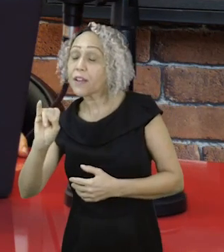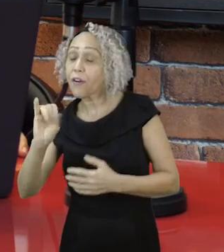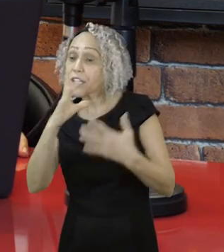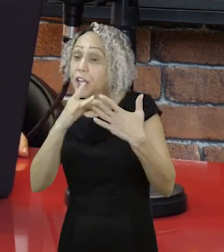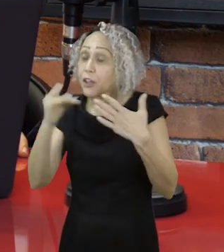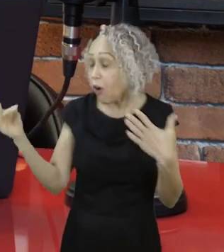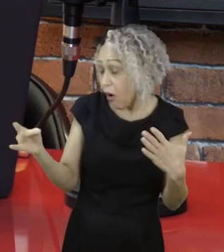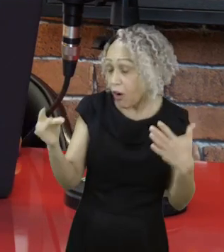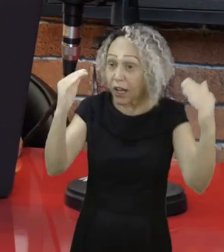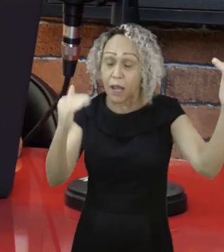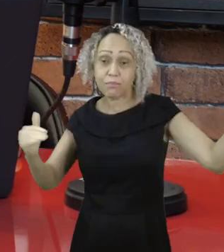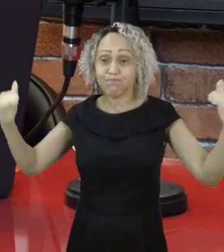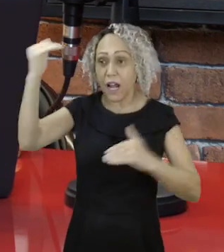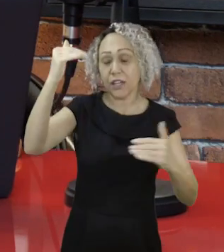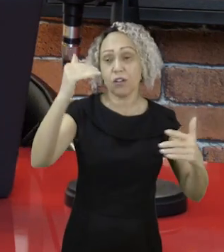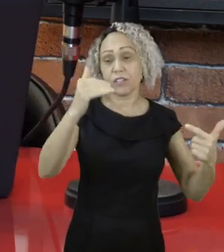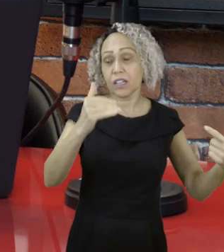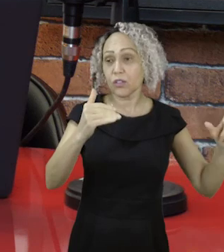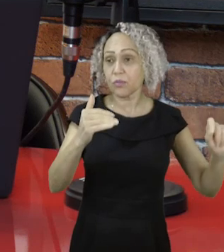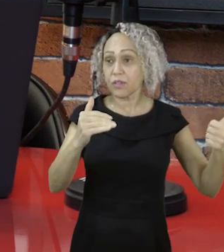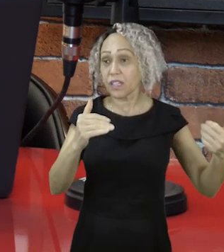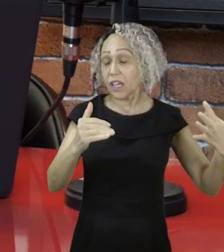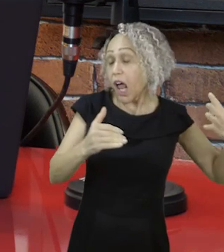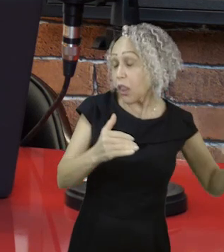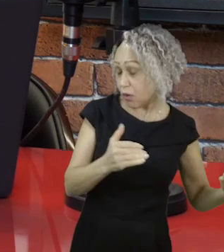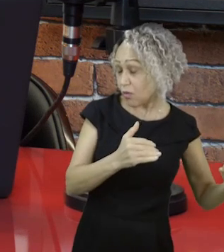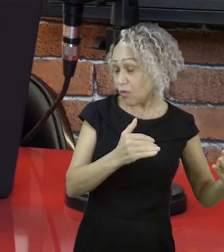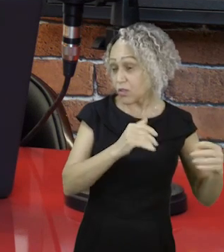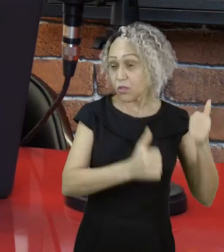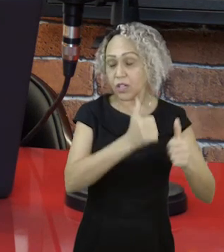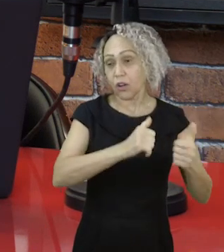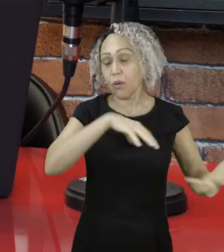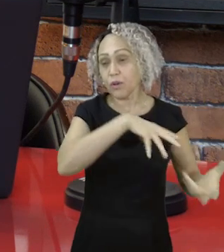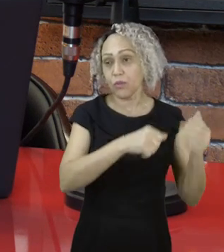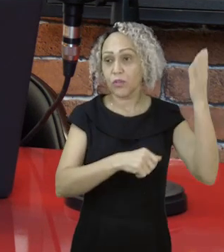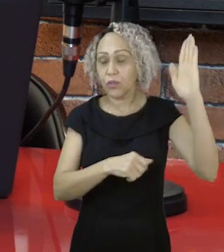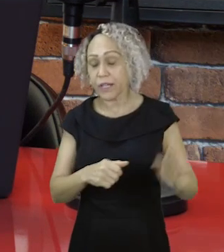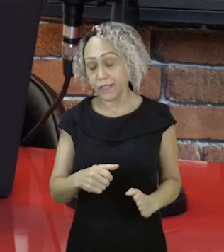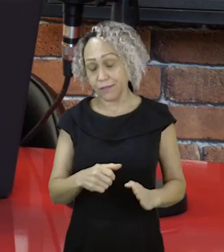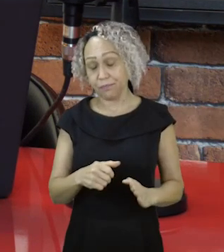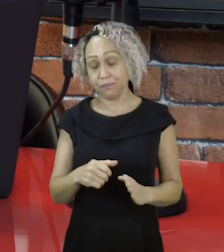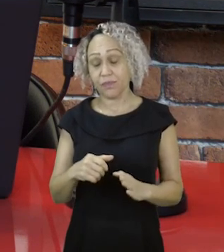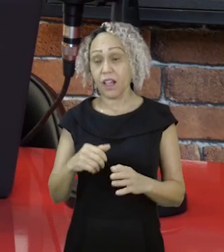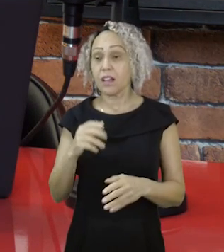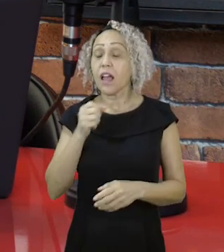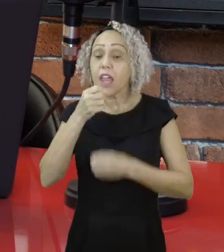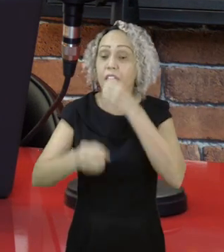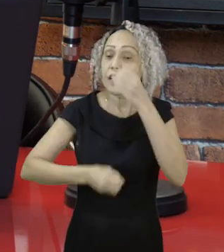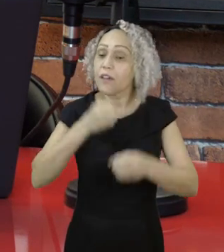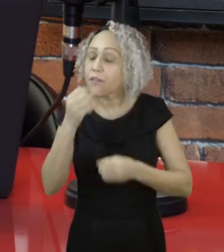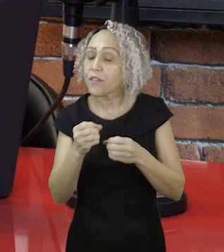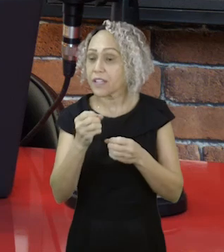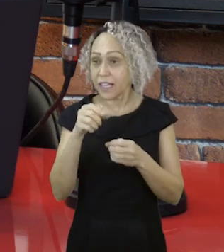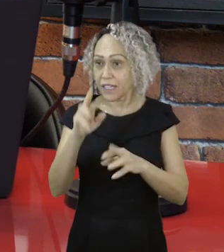arrecadado em 2014 durante a realização da Copa do Mundo no Brasil. Em entrevista à Rede Povo de Comunicação, também